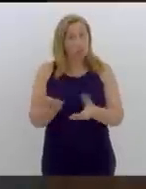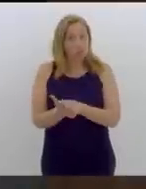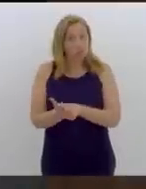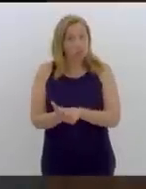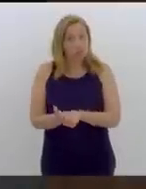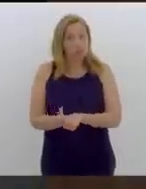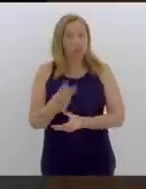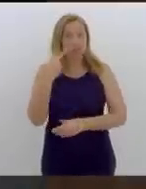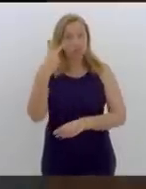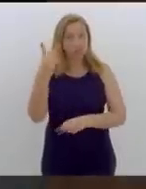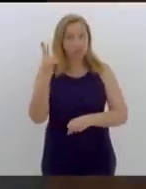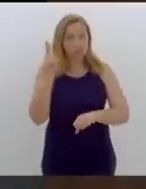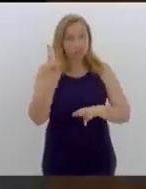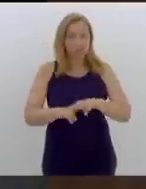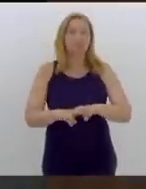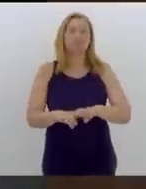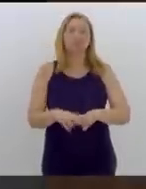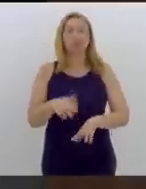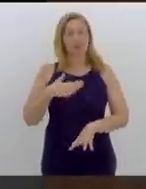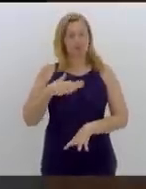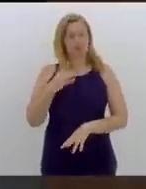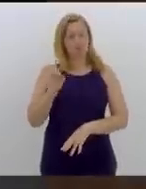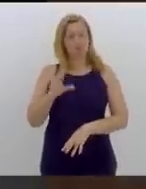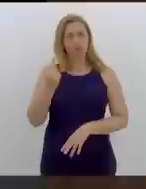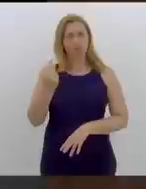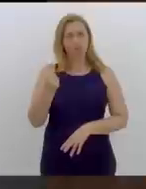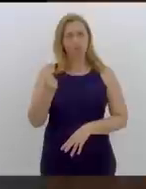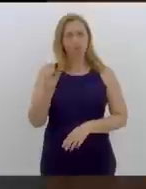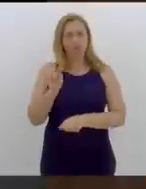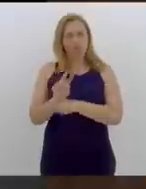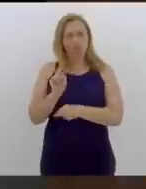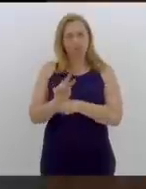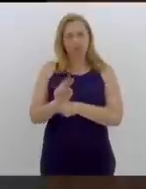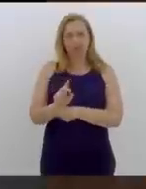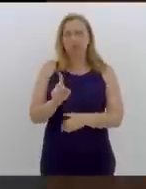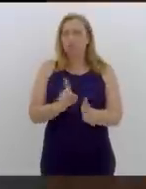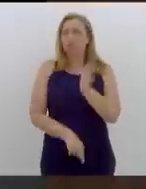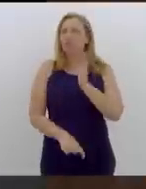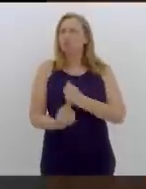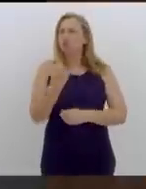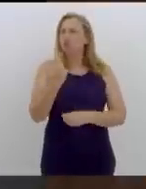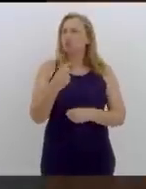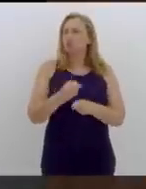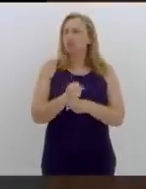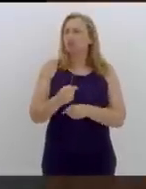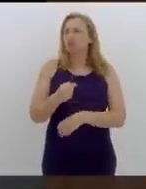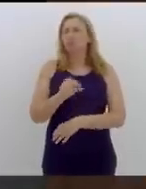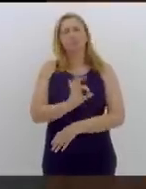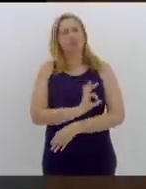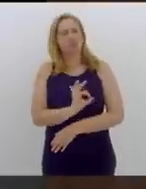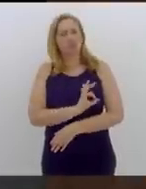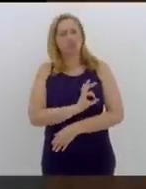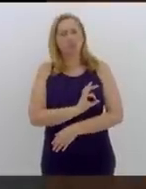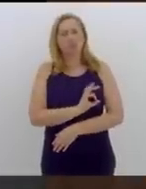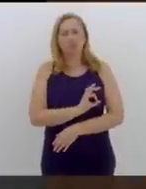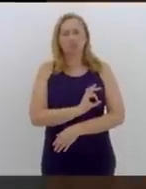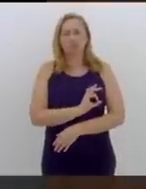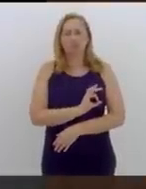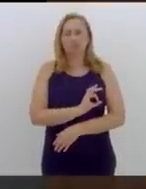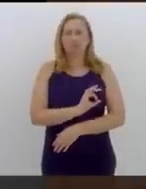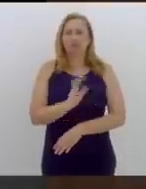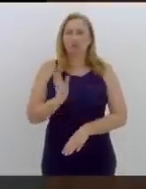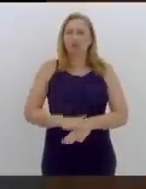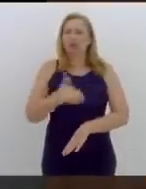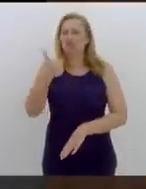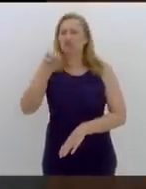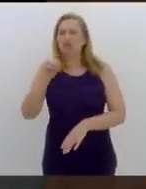tive dupla punição para mim só tinha uma que o Márcio supervisora tinha menos de um ano de polícia menos um ano de polícia e eu